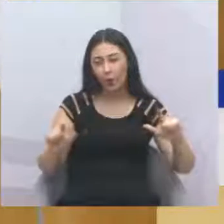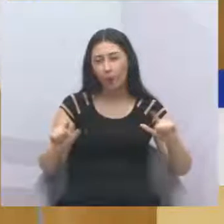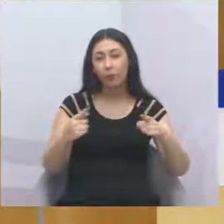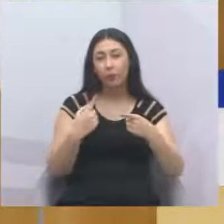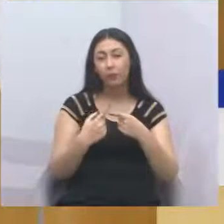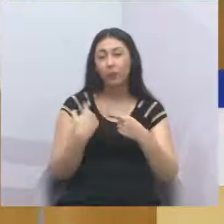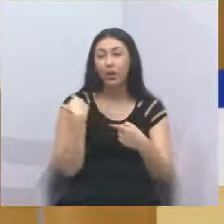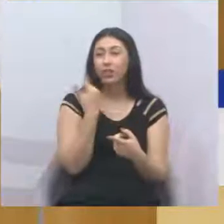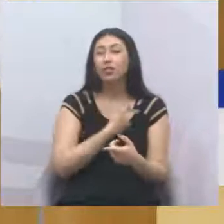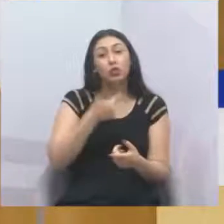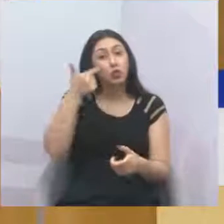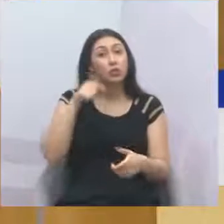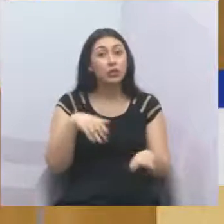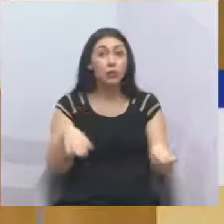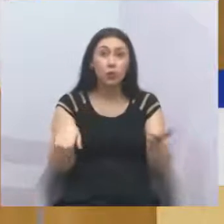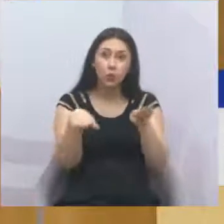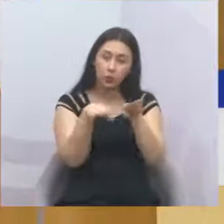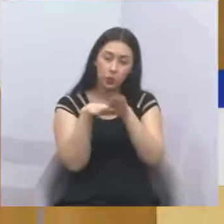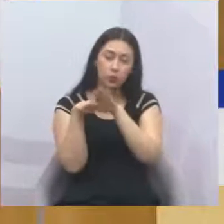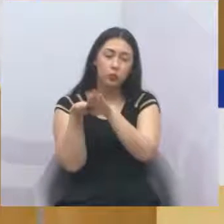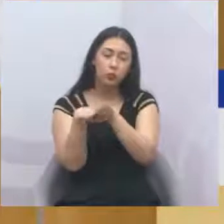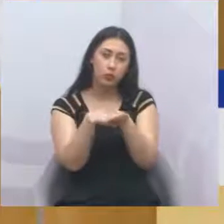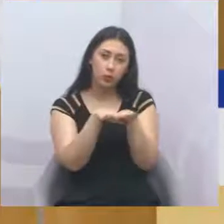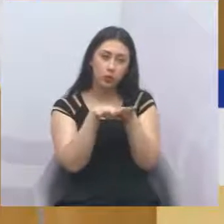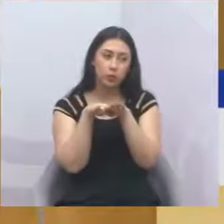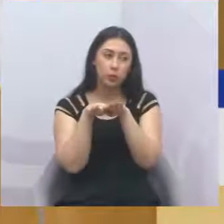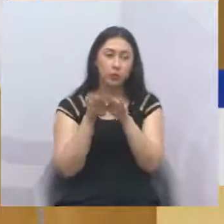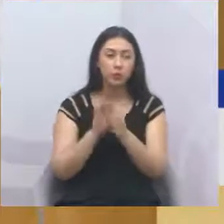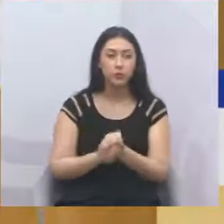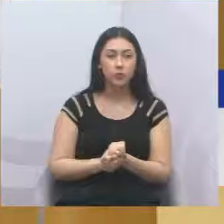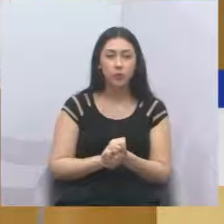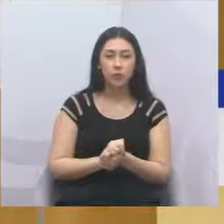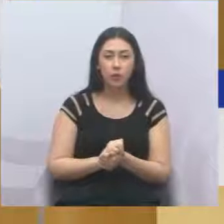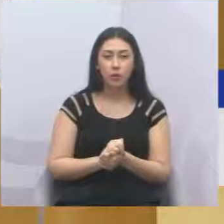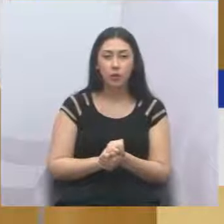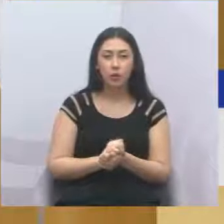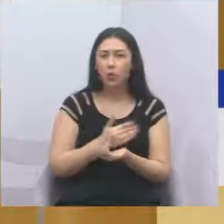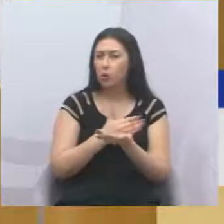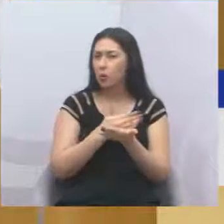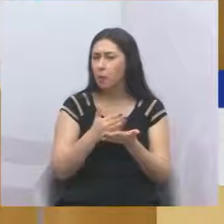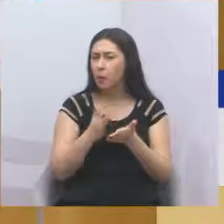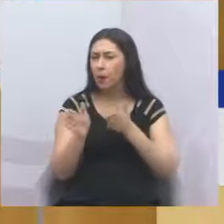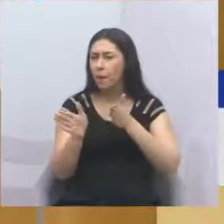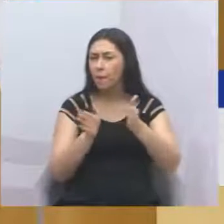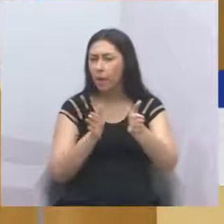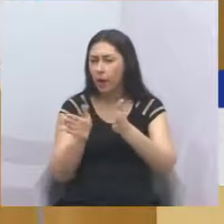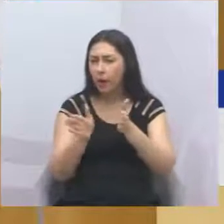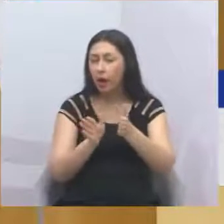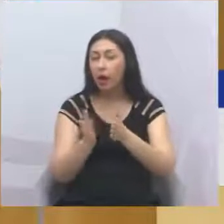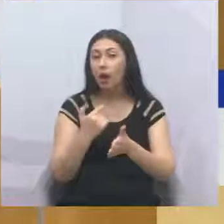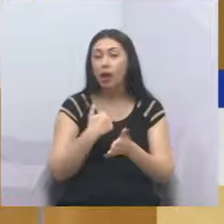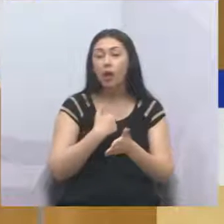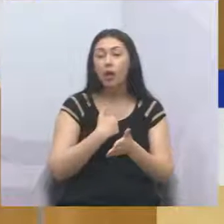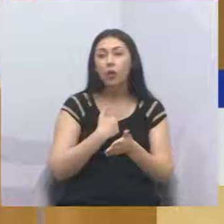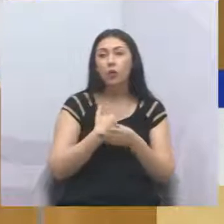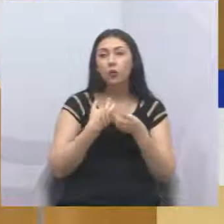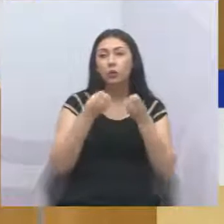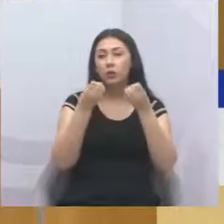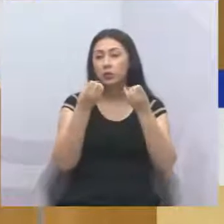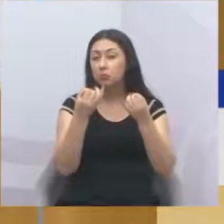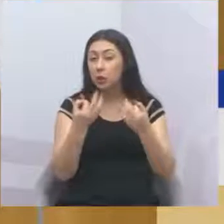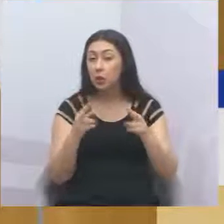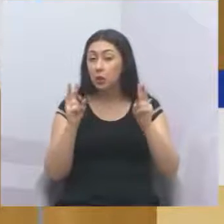consiga ter um equilíbrio ambiental. Desde o início desse mandato, eu venho falando muito das